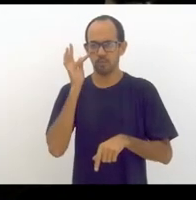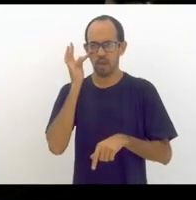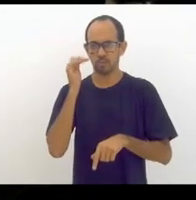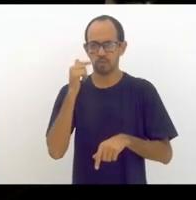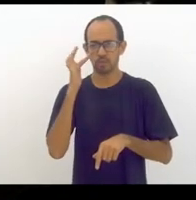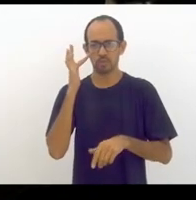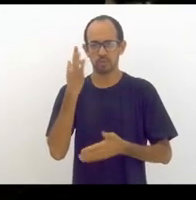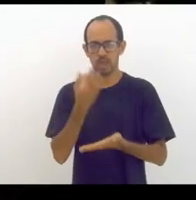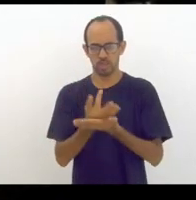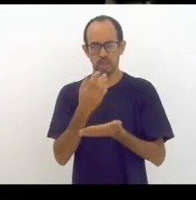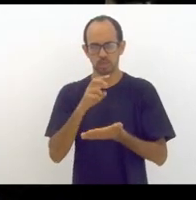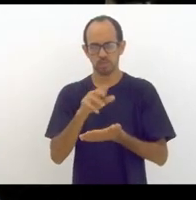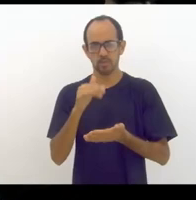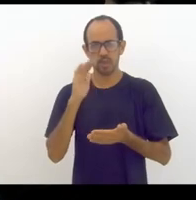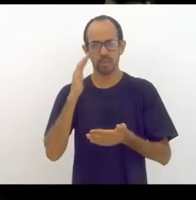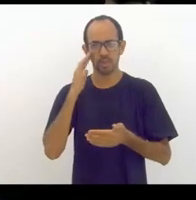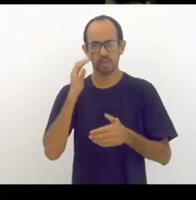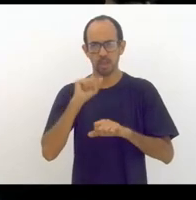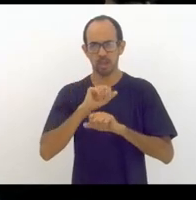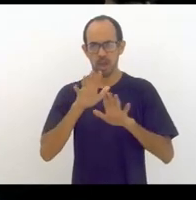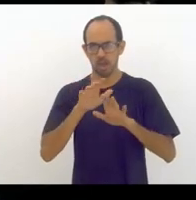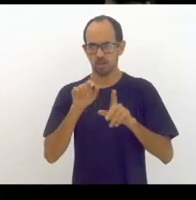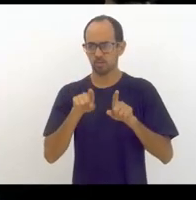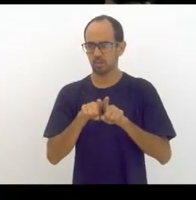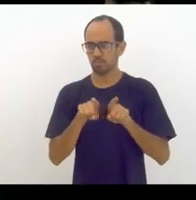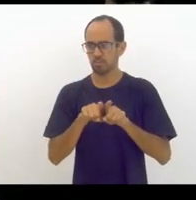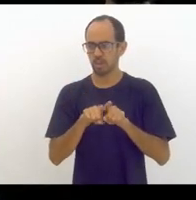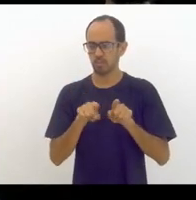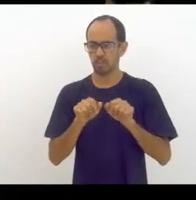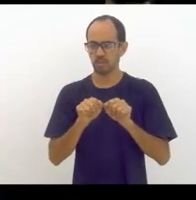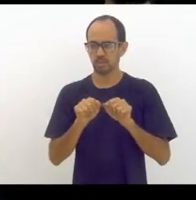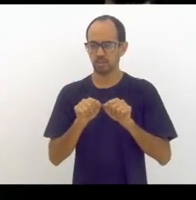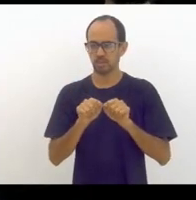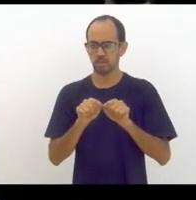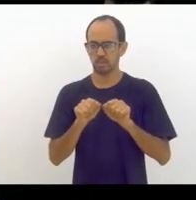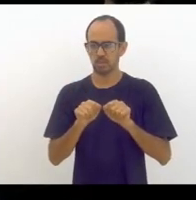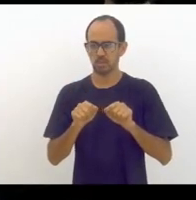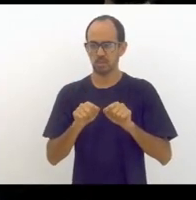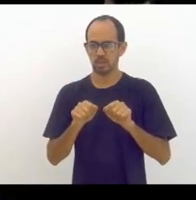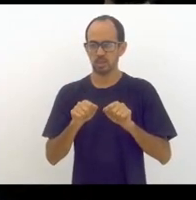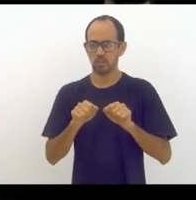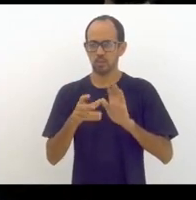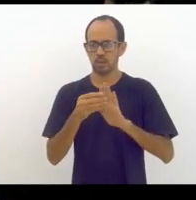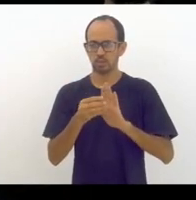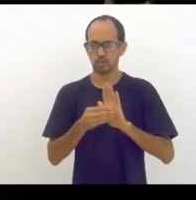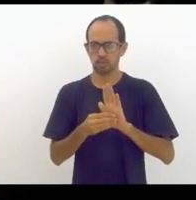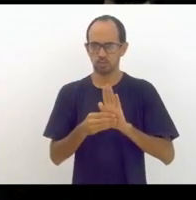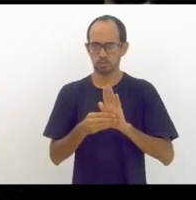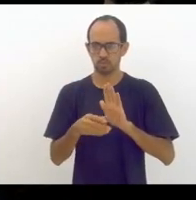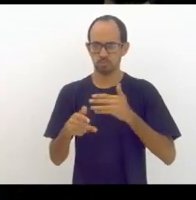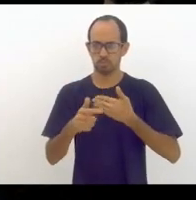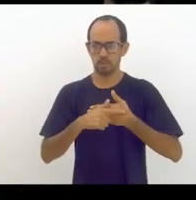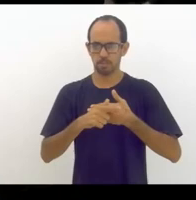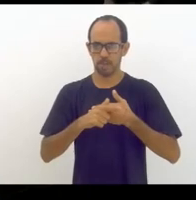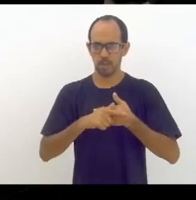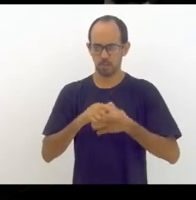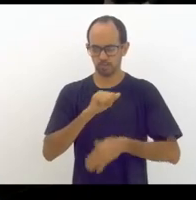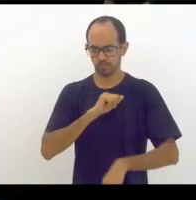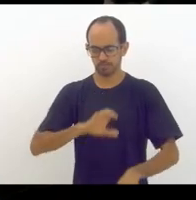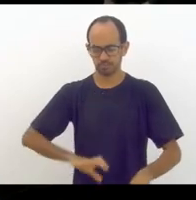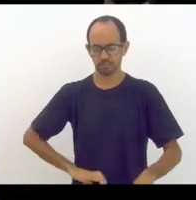Tenho certeza que a gente vai chegar a um bom entendimento. Quero fazer um registro aqui do papel do deputado André Ciliano nos últimos 4 anos de sua gestão,